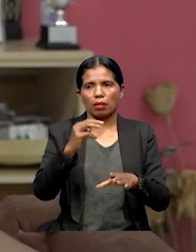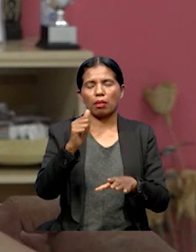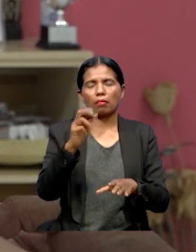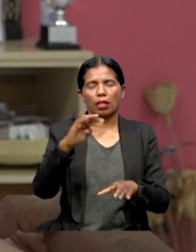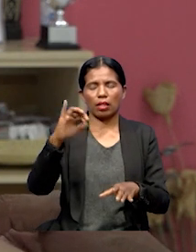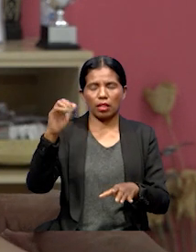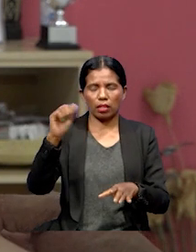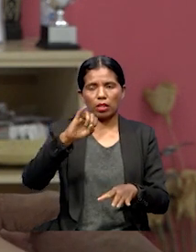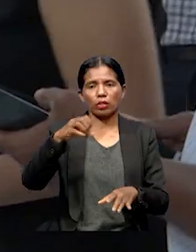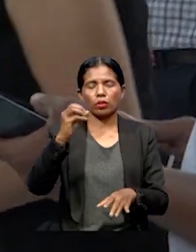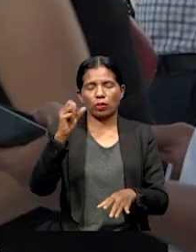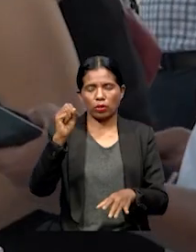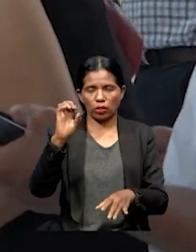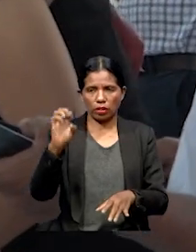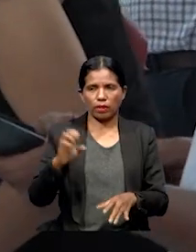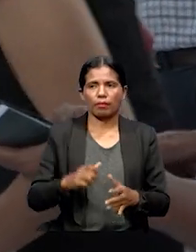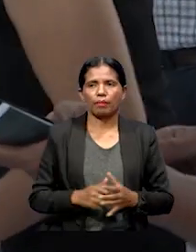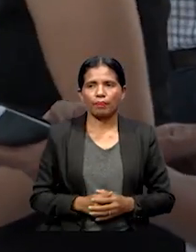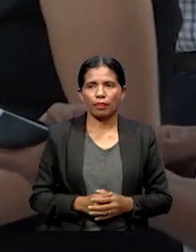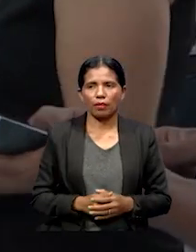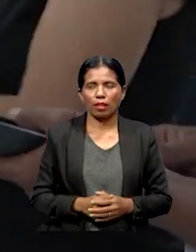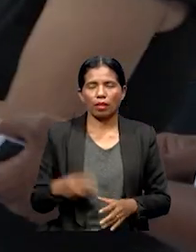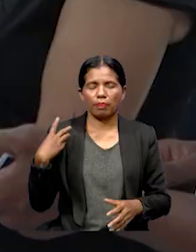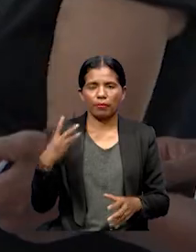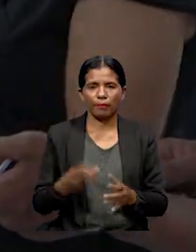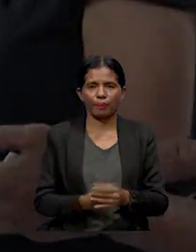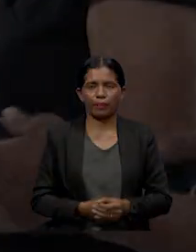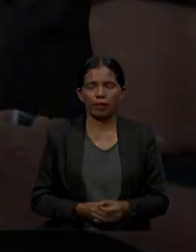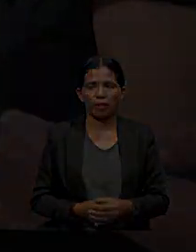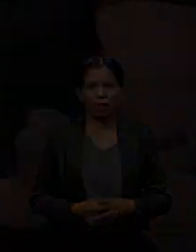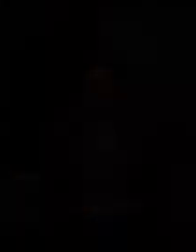José da Fonseca Monteiro de Jesus. Bem-vinda, Ximenes. GMN.